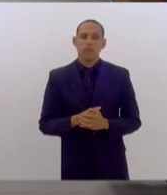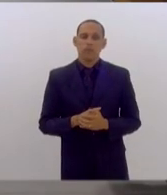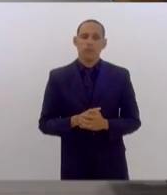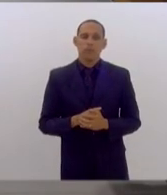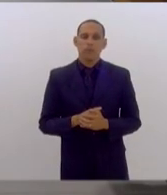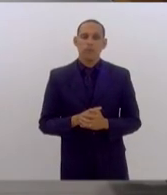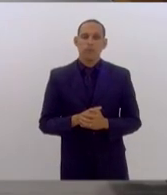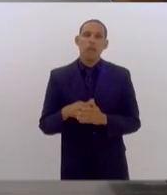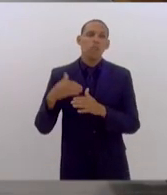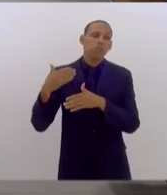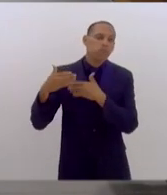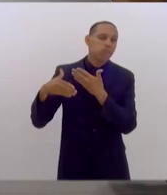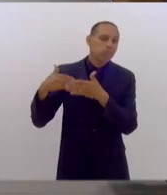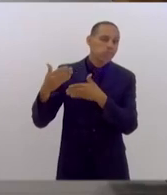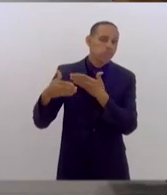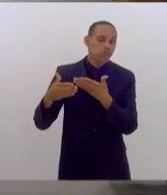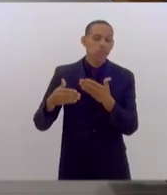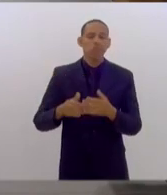posteriormente